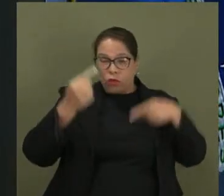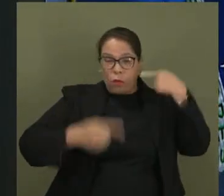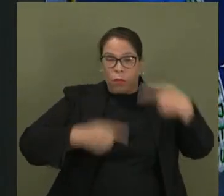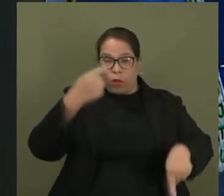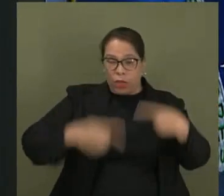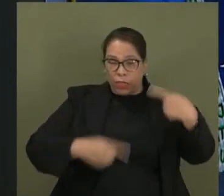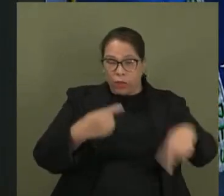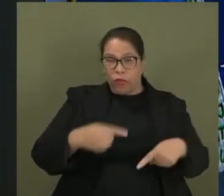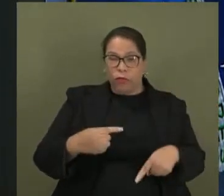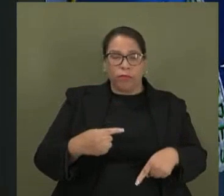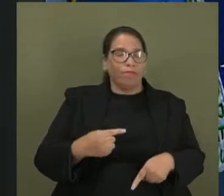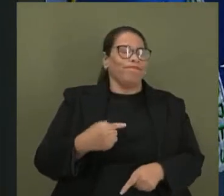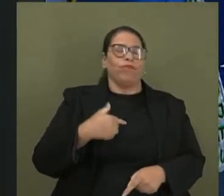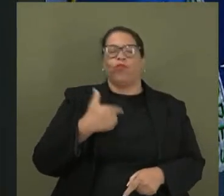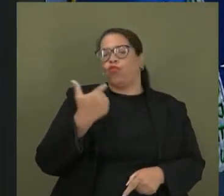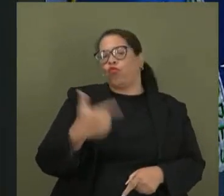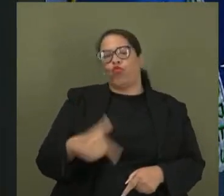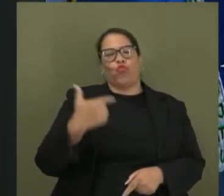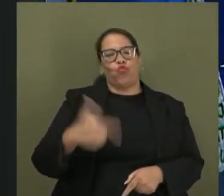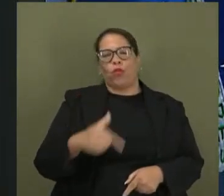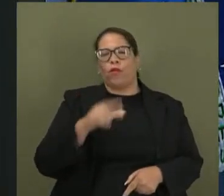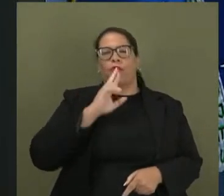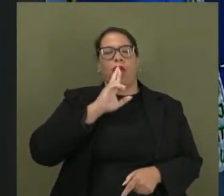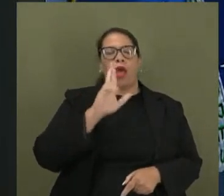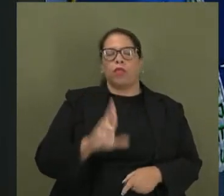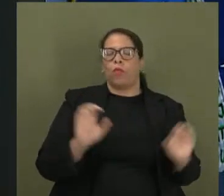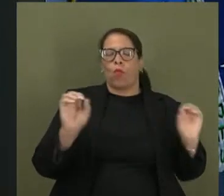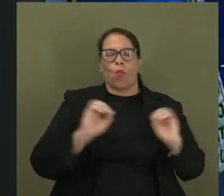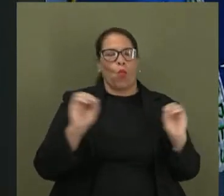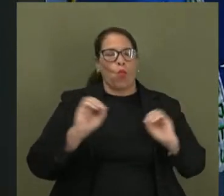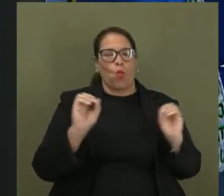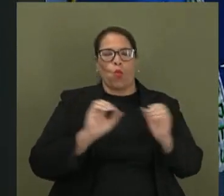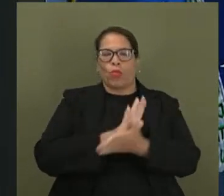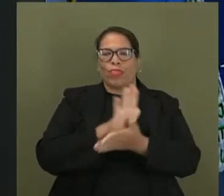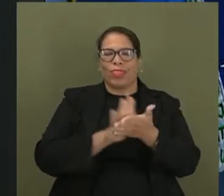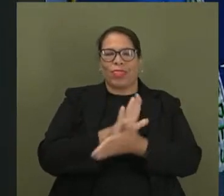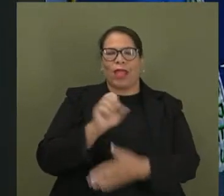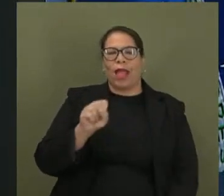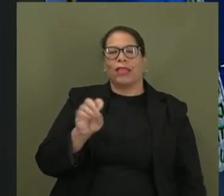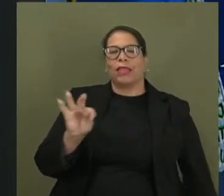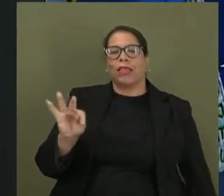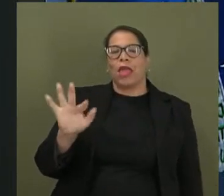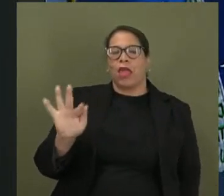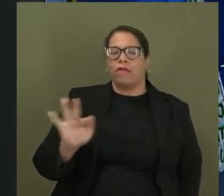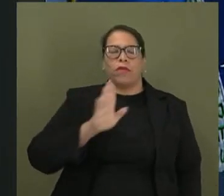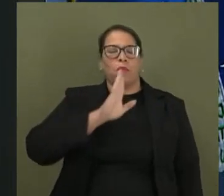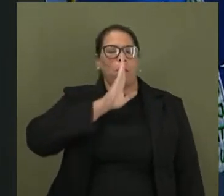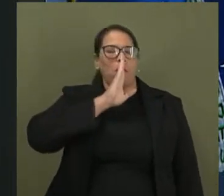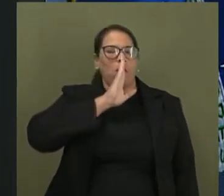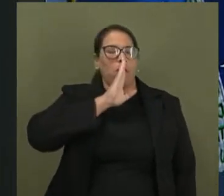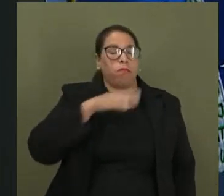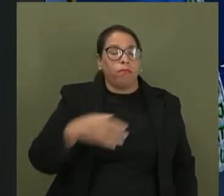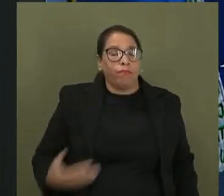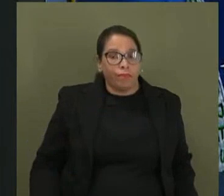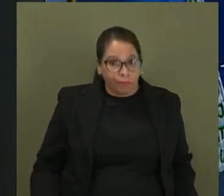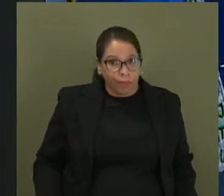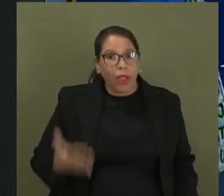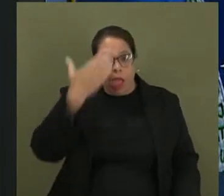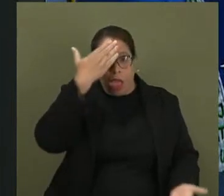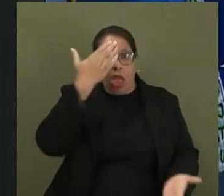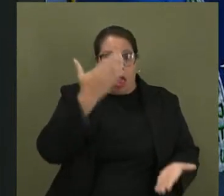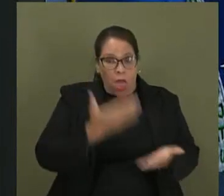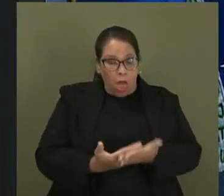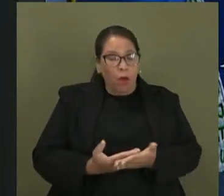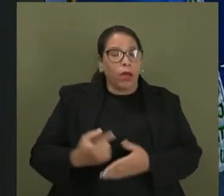políticos, não obteve nenhuma resposta até hoje do STF. Acredito muito no poder